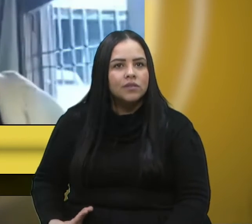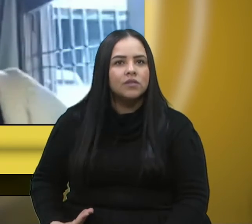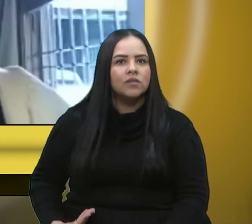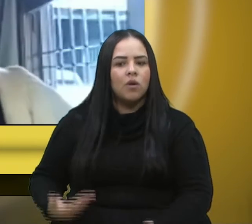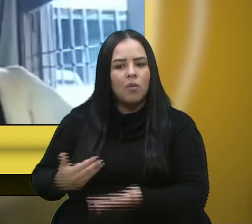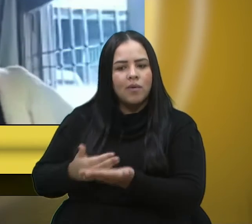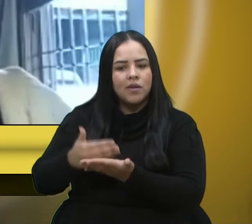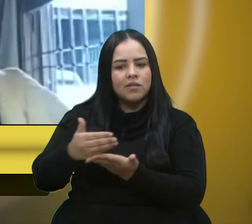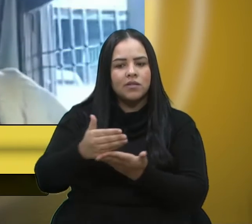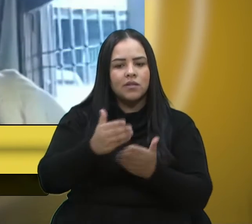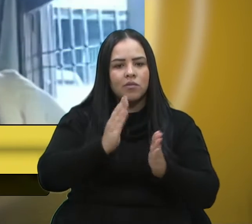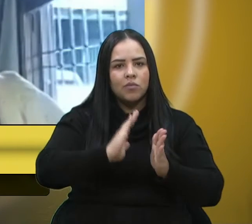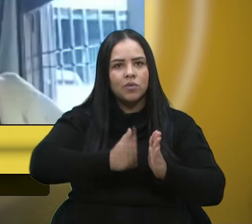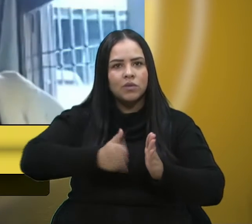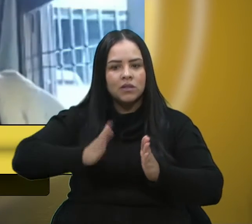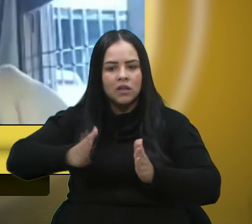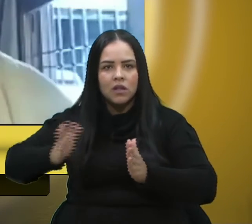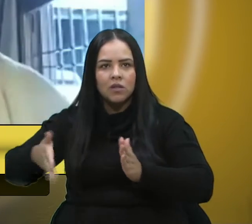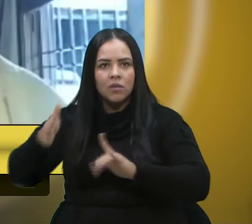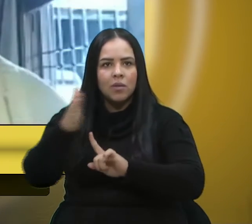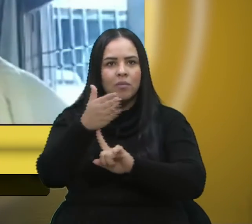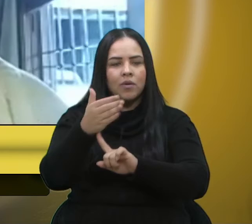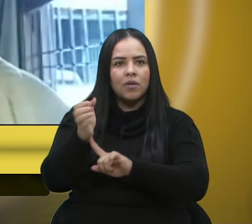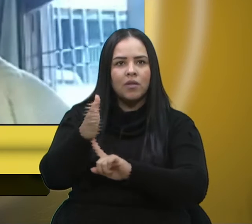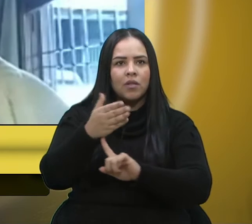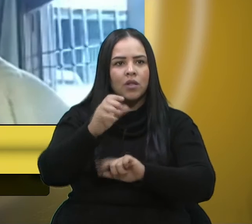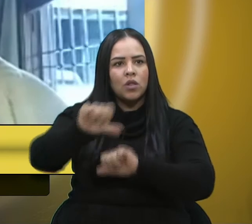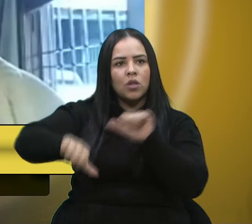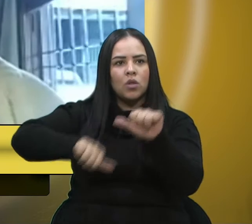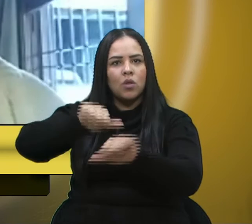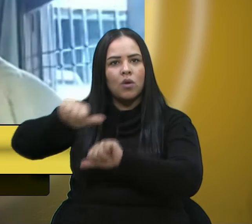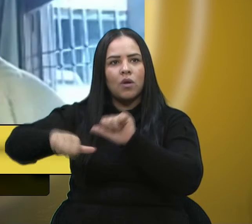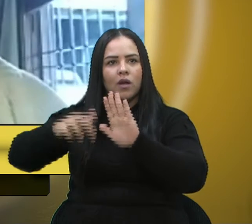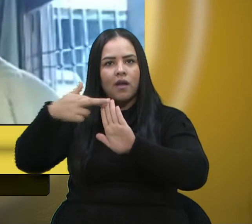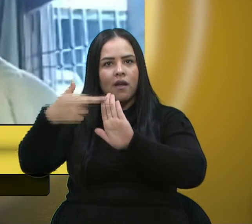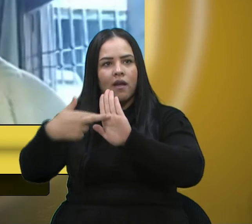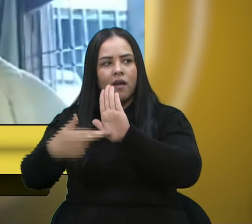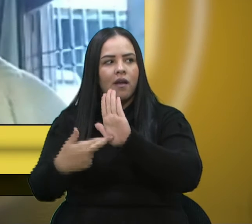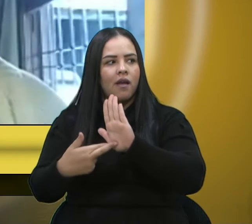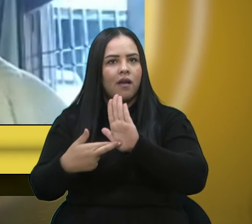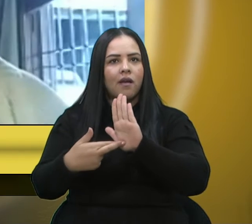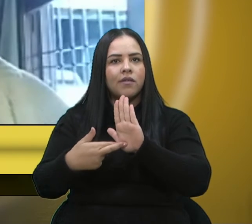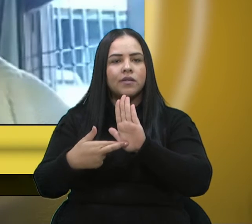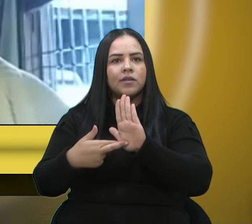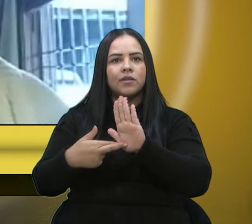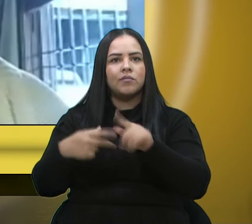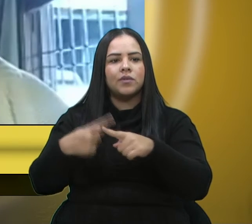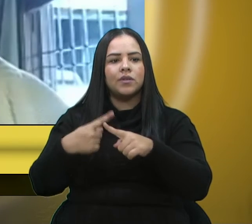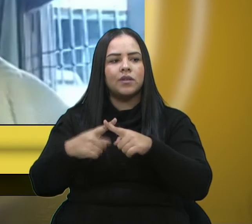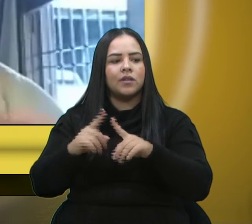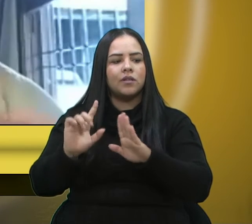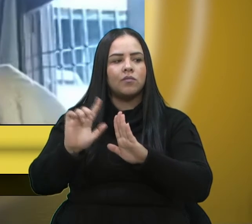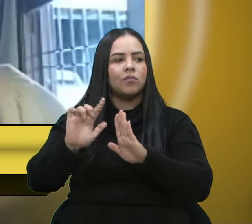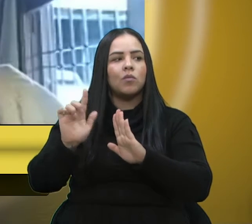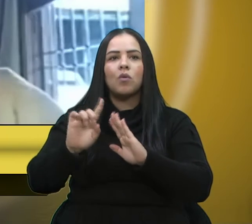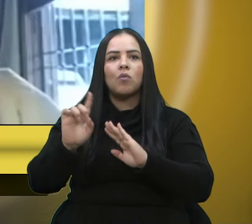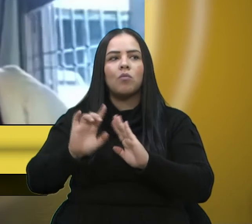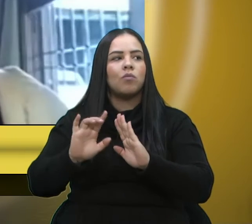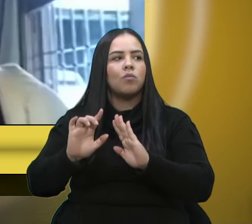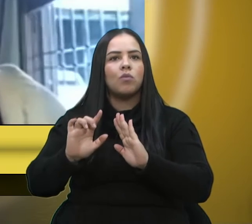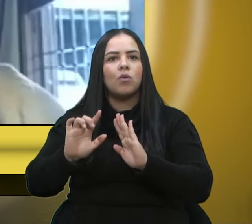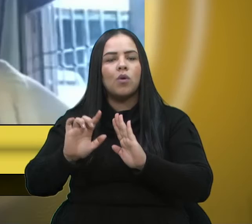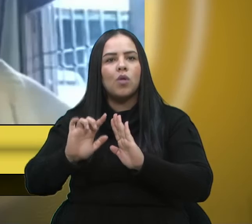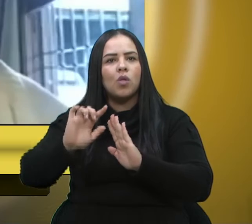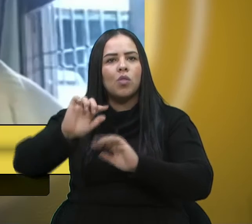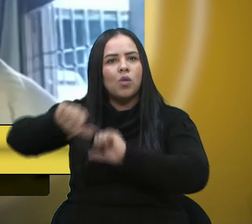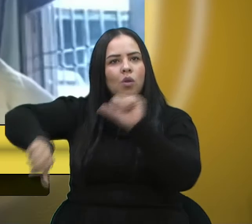esse processo de bandeiramento e ele vai mudando as regras no decorrer do jogo. Então, ele vai mudando de acordo com, né, uma